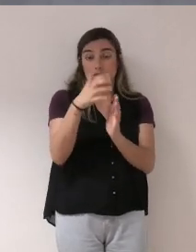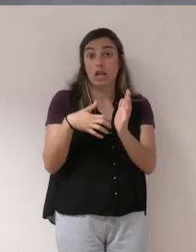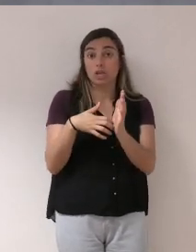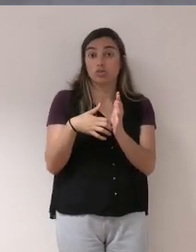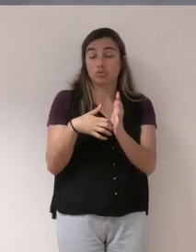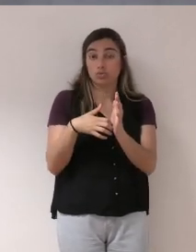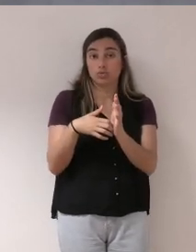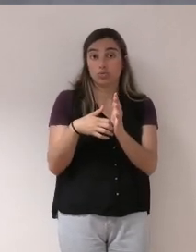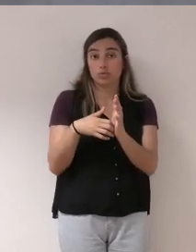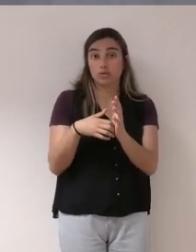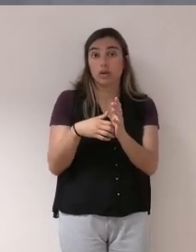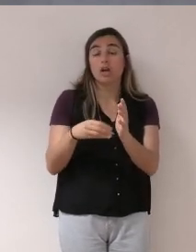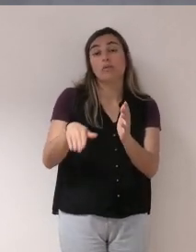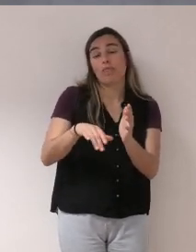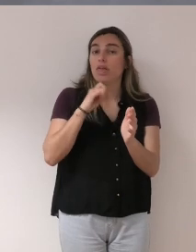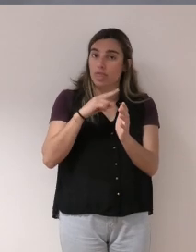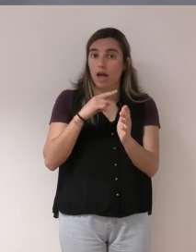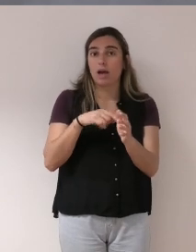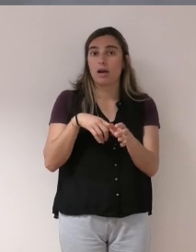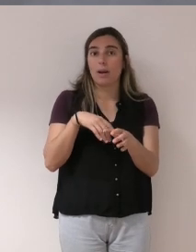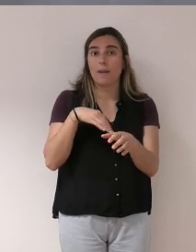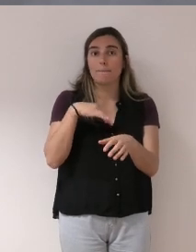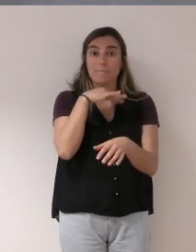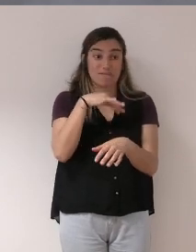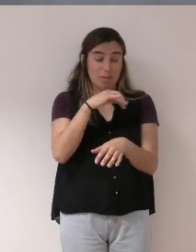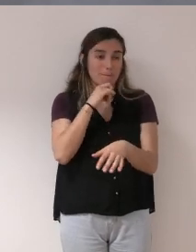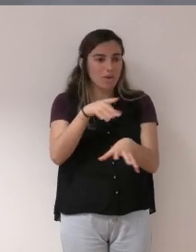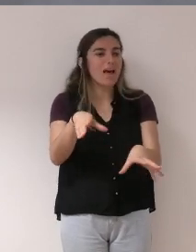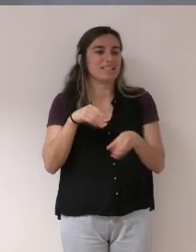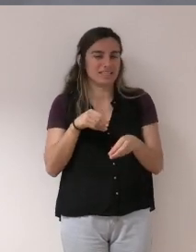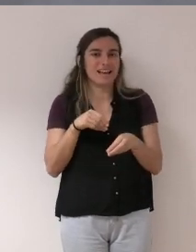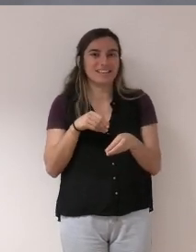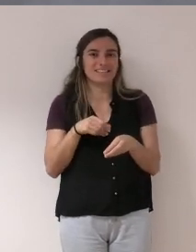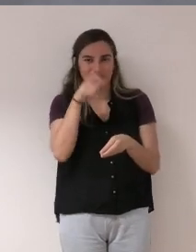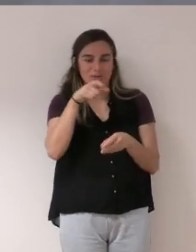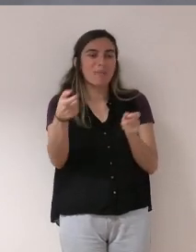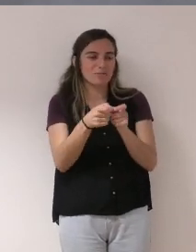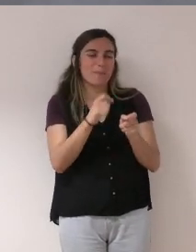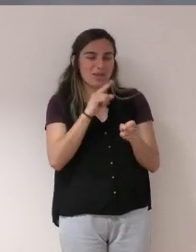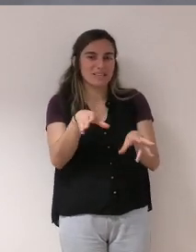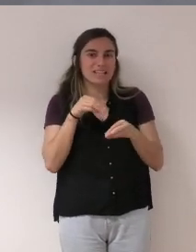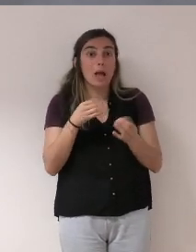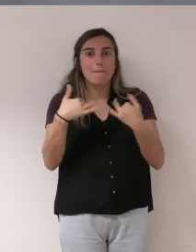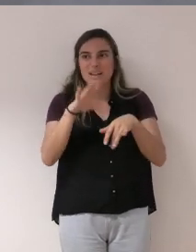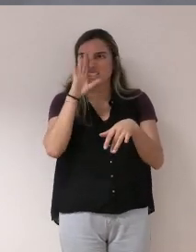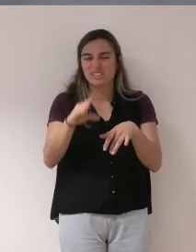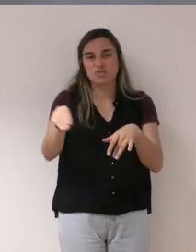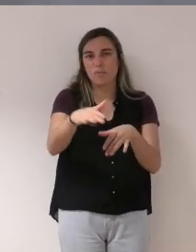para o espaço familiar pode já não ser significante ou significativo para um